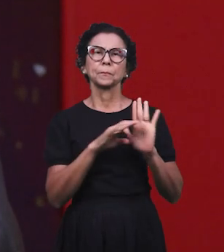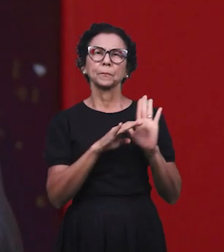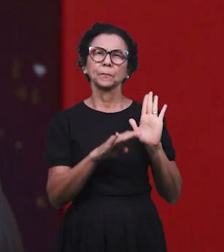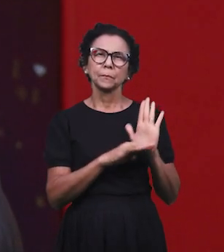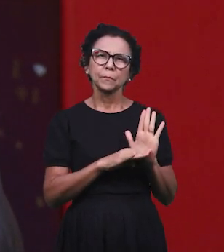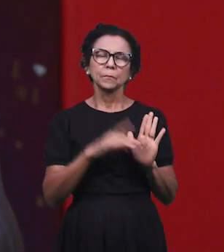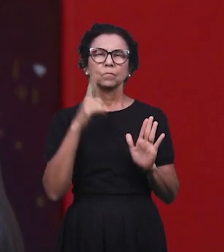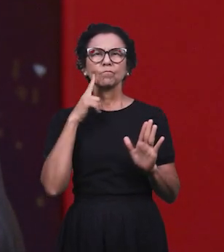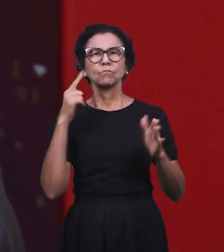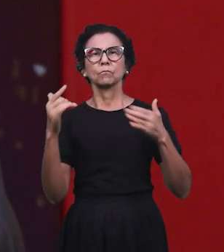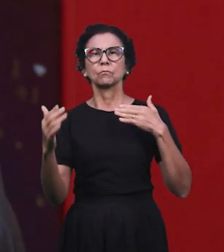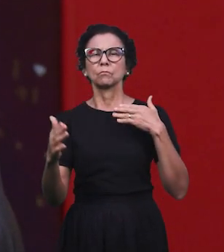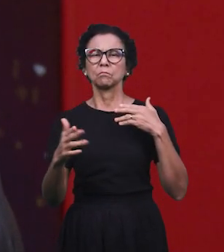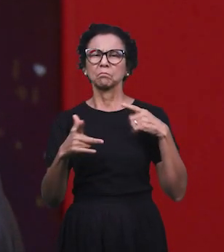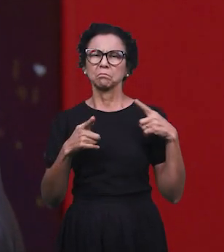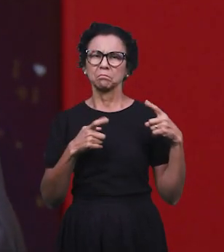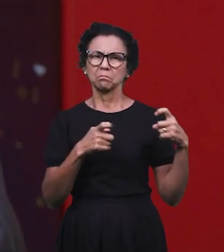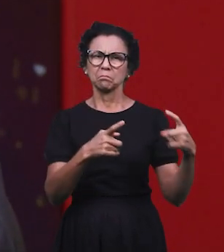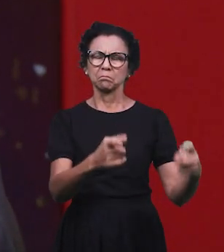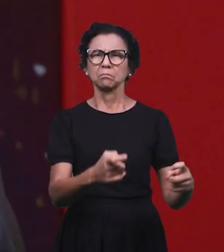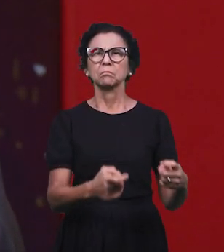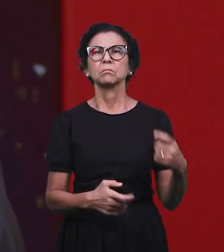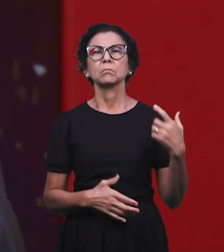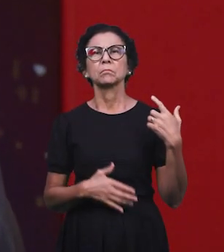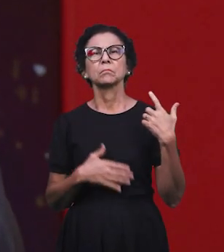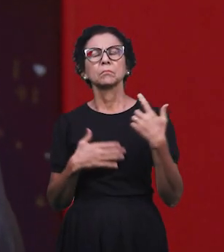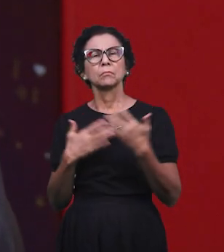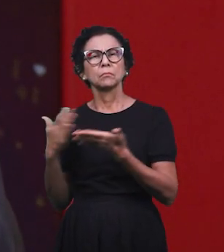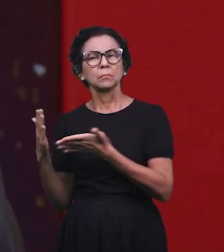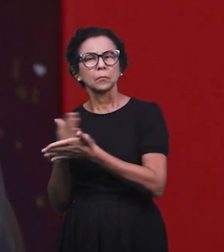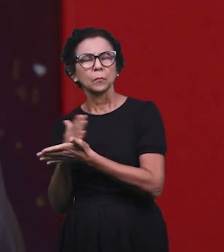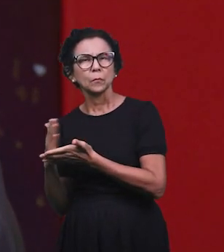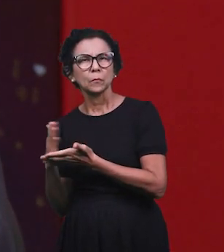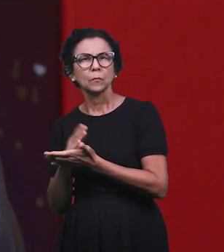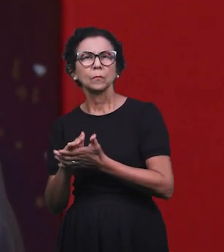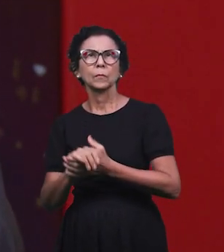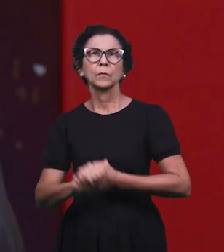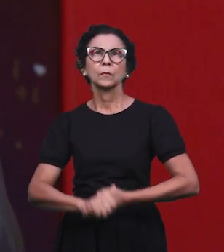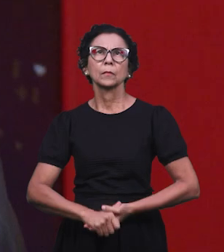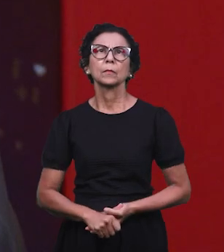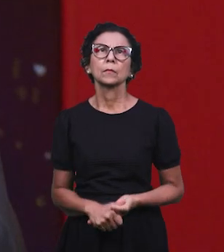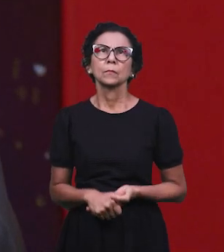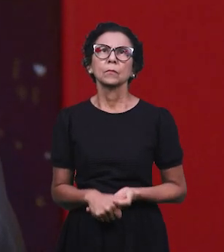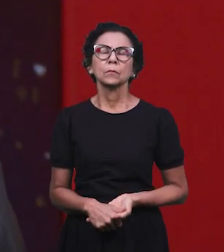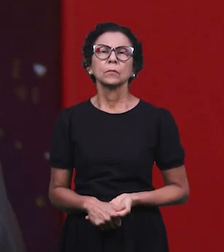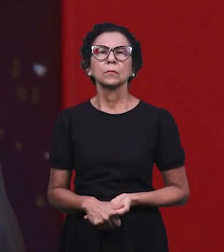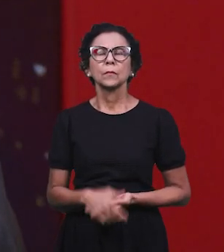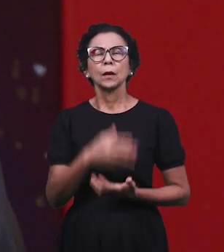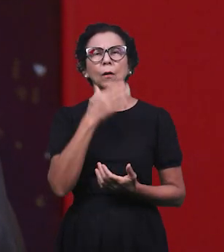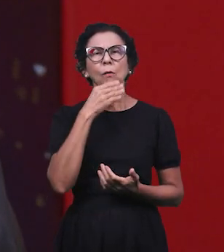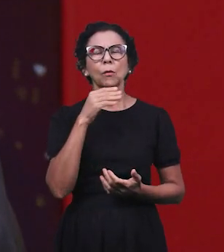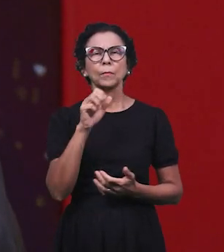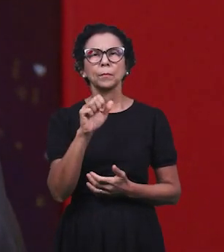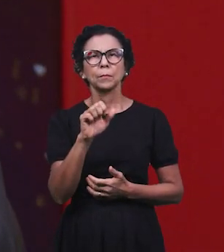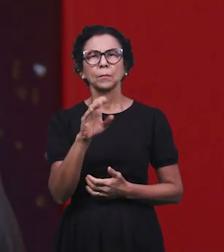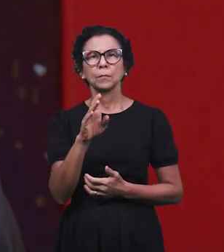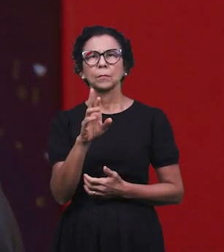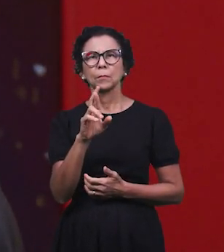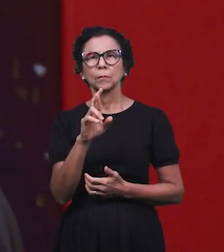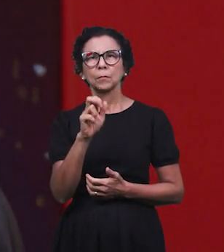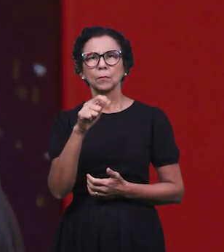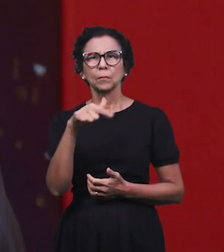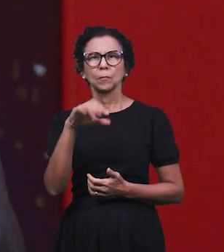que tratamos a respeito de algumas batalhas registradas na palavra, entre elas a batalha enfrentada por